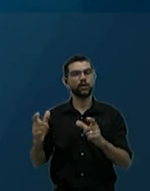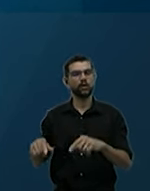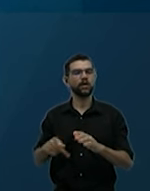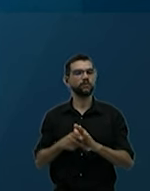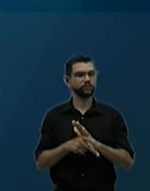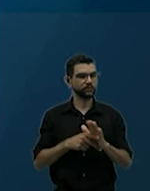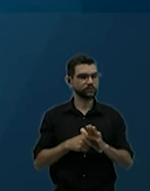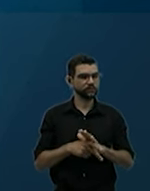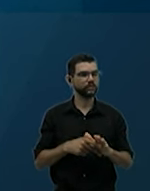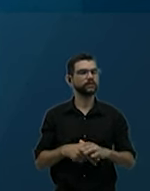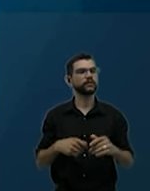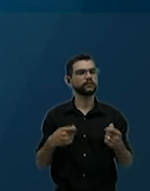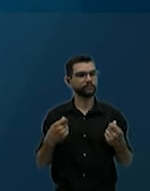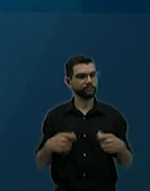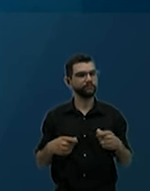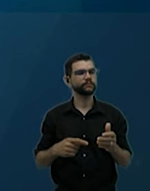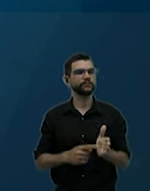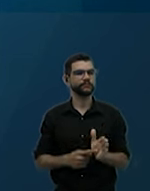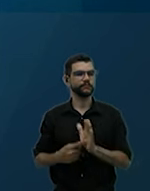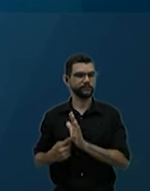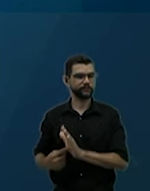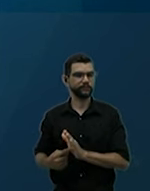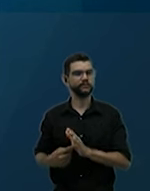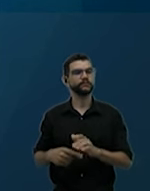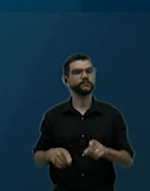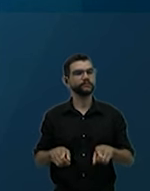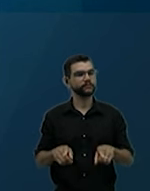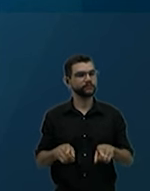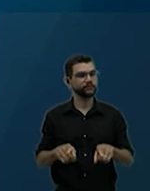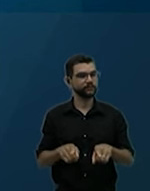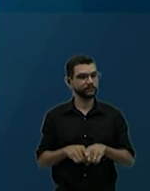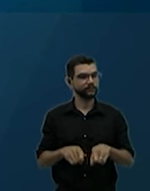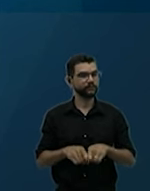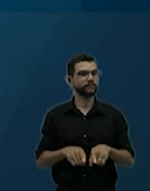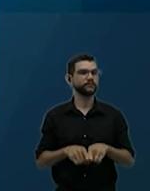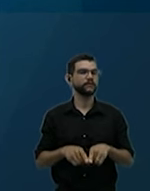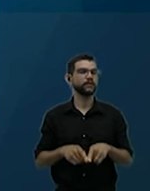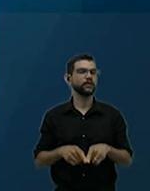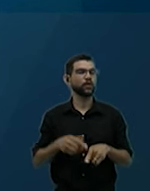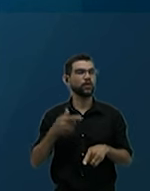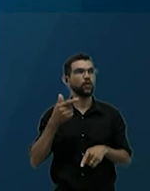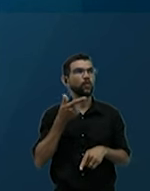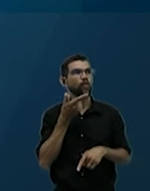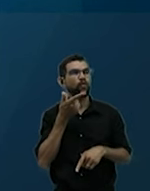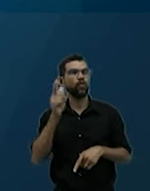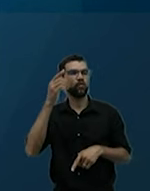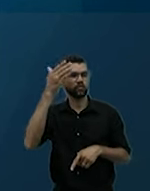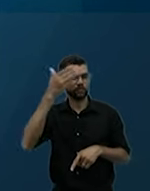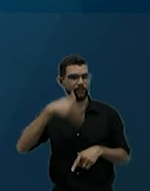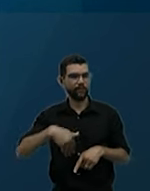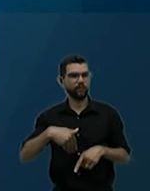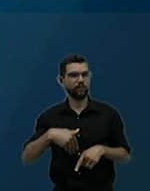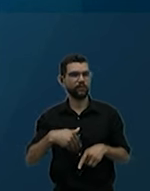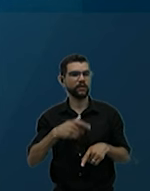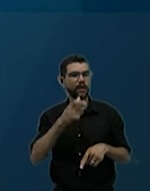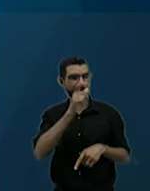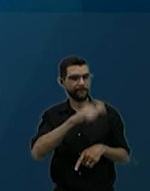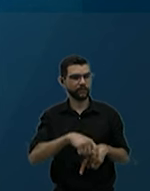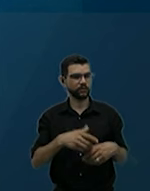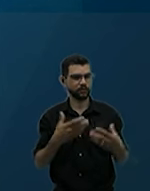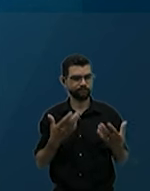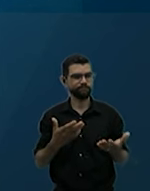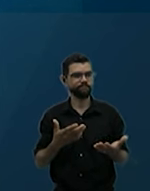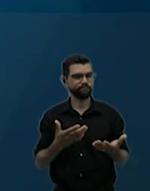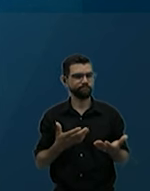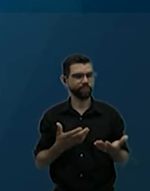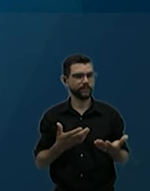colaboração com a perícia administrativa, D, outra prova qualquer quando incumbia à pessoa interessada a fazê-lo, sem ônus